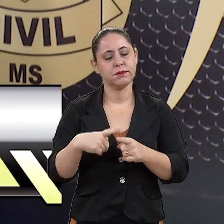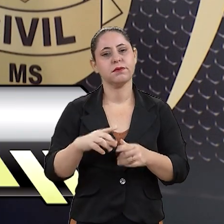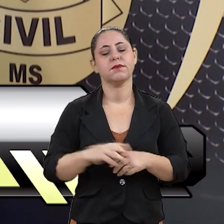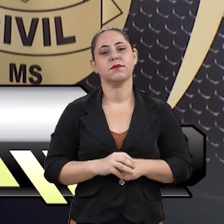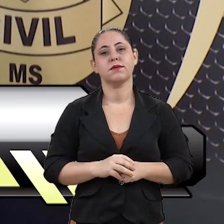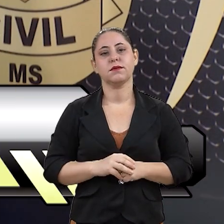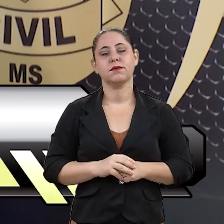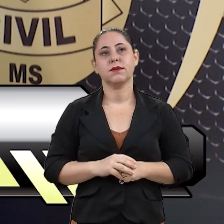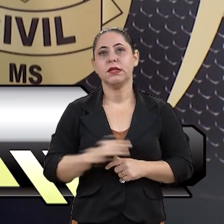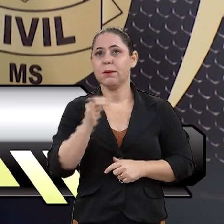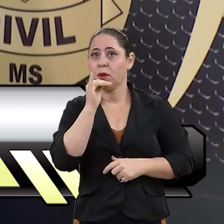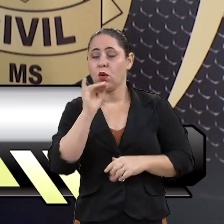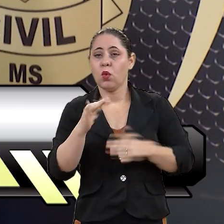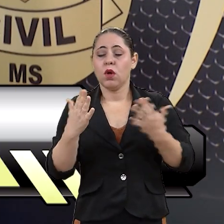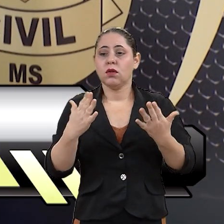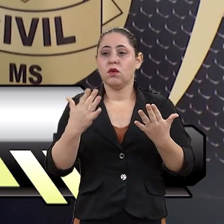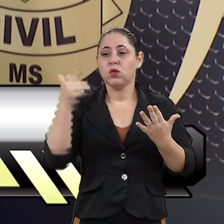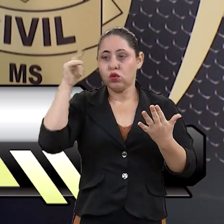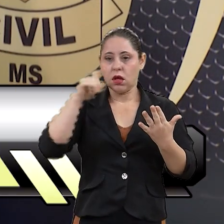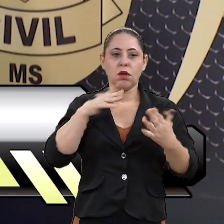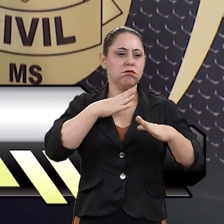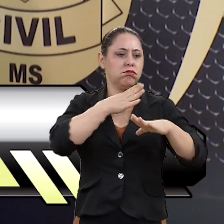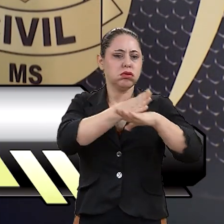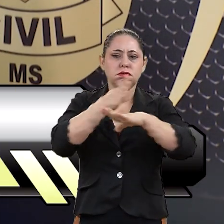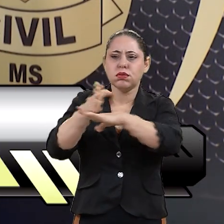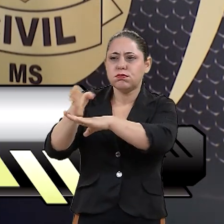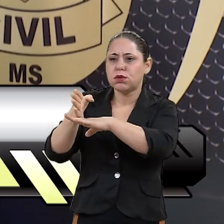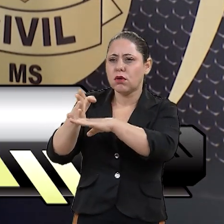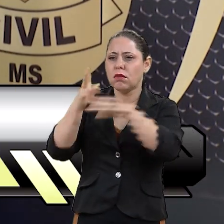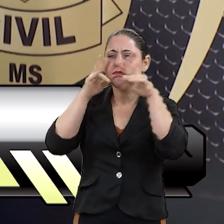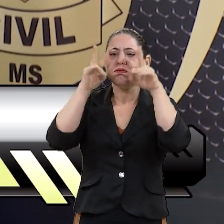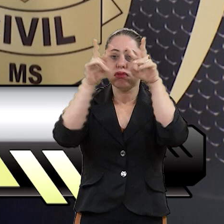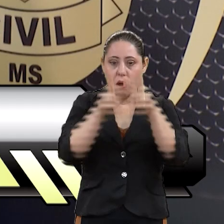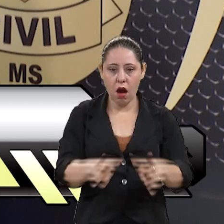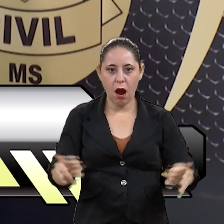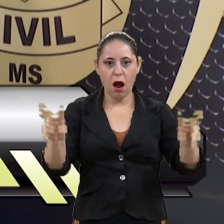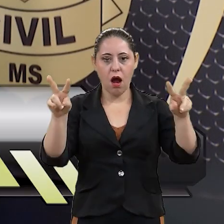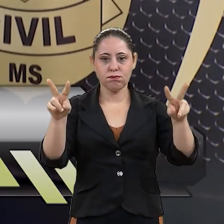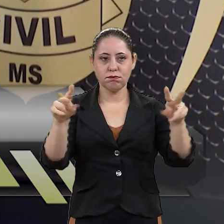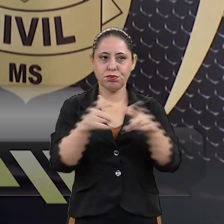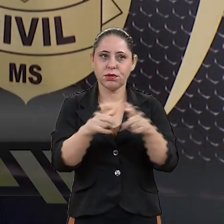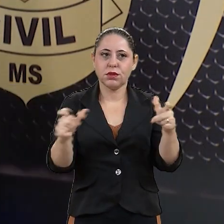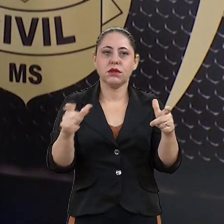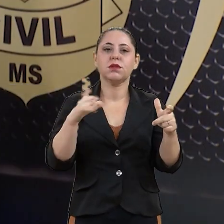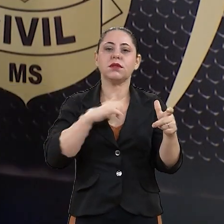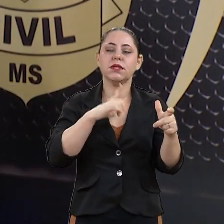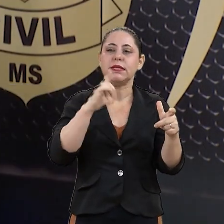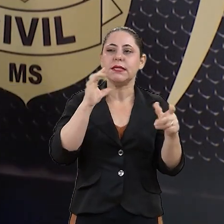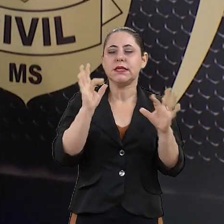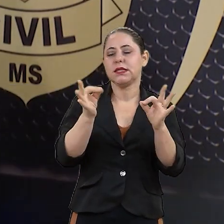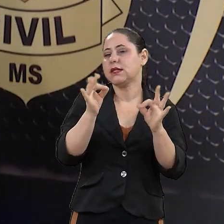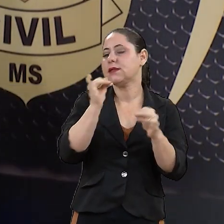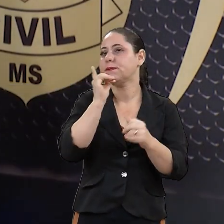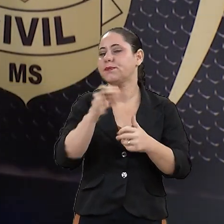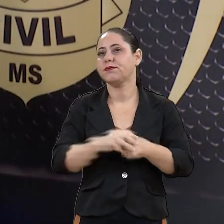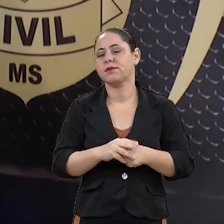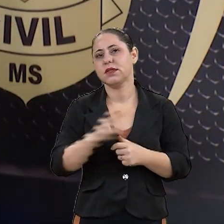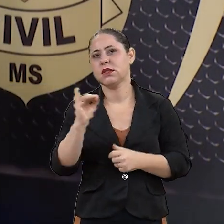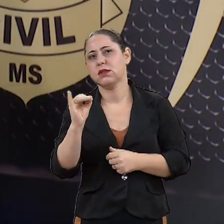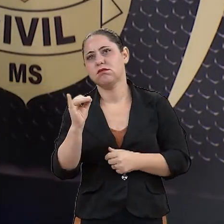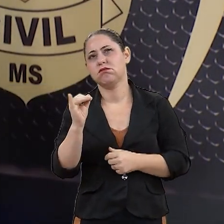boa, porque quando você consegue transitar em todos os locais, você tem uma visão mais ampla. Né? Eu tenho certeza que se eu